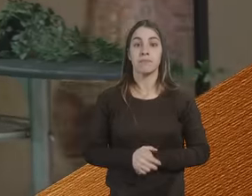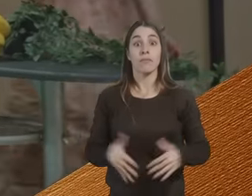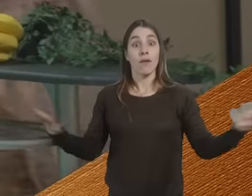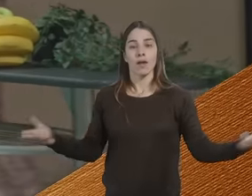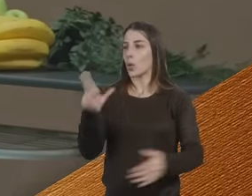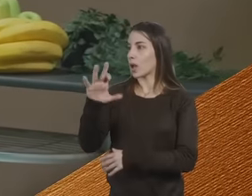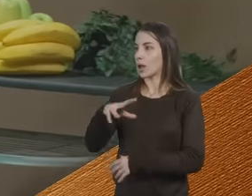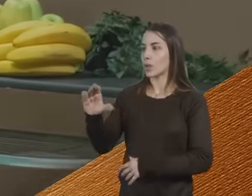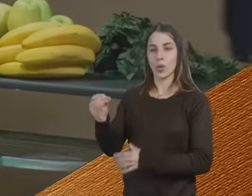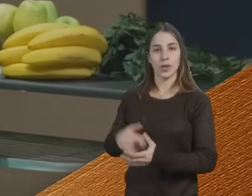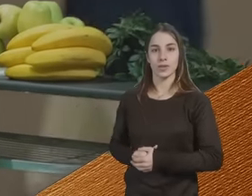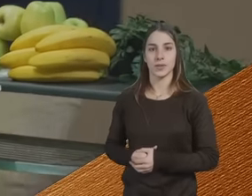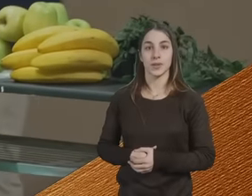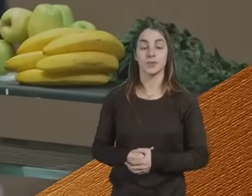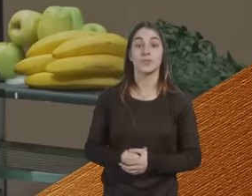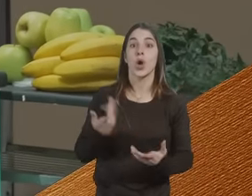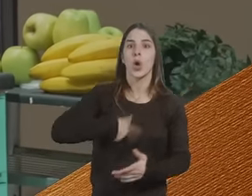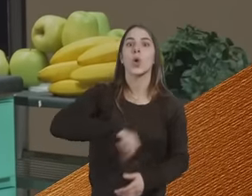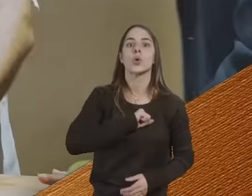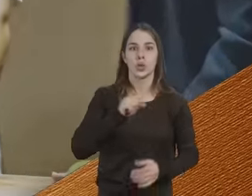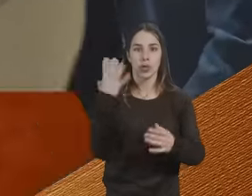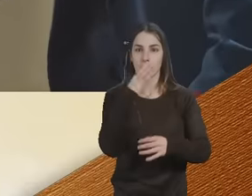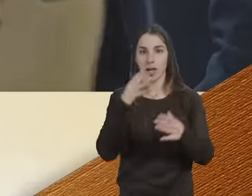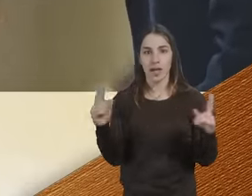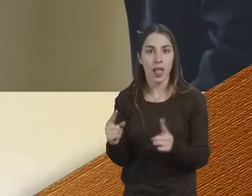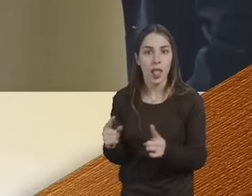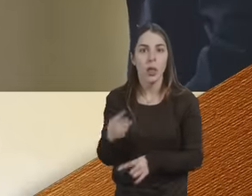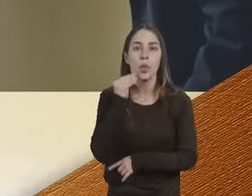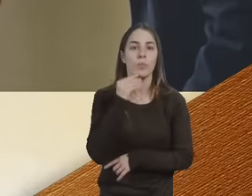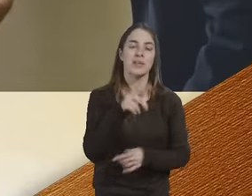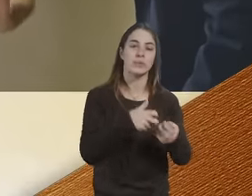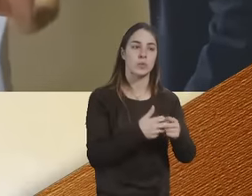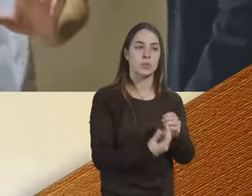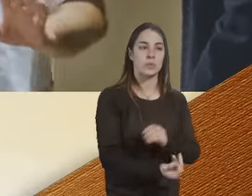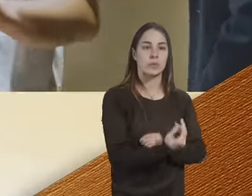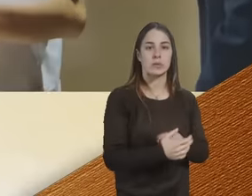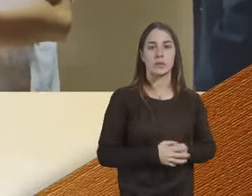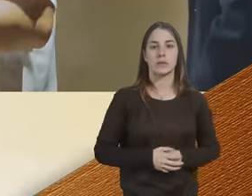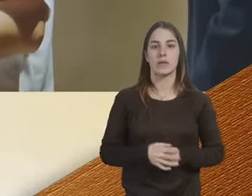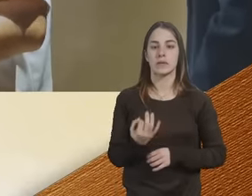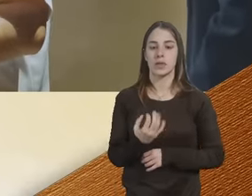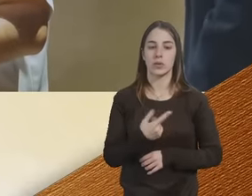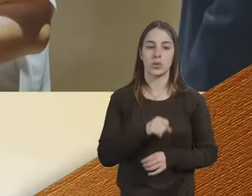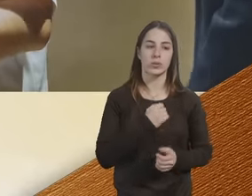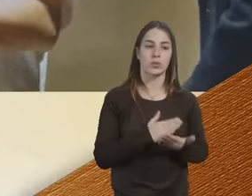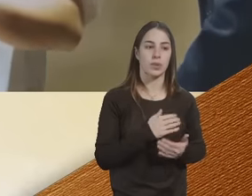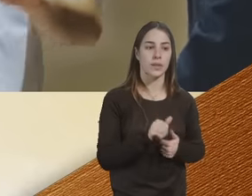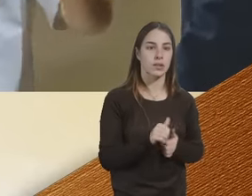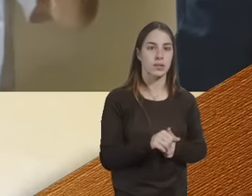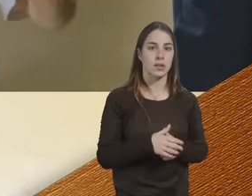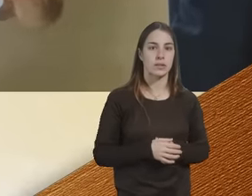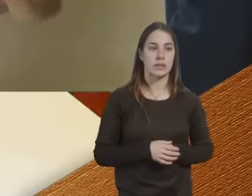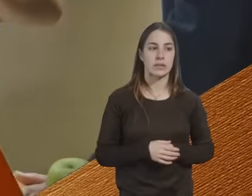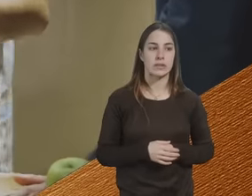Então, Ricardo? Então, e o nosso leitão? Temos aqui um probleminha de produção, Vitor, então, que só vamos ter batatas. Ok.